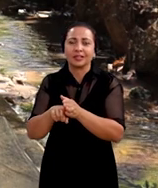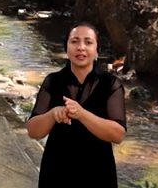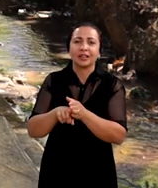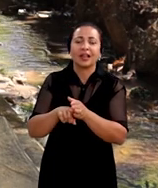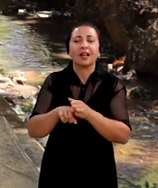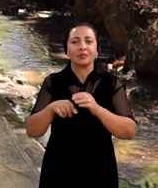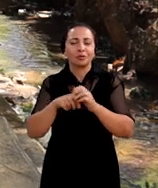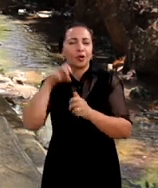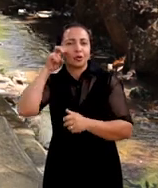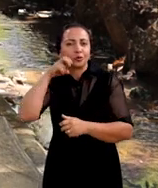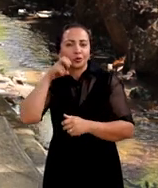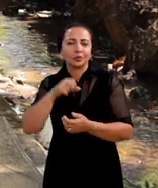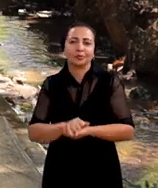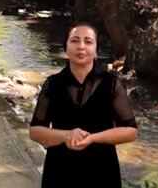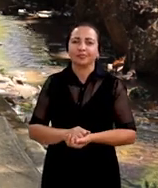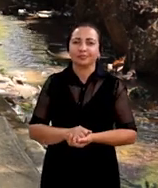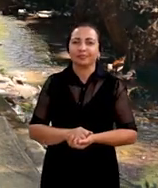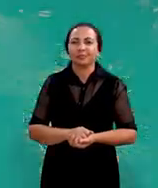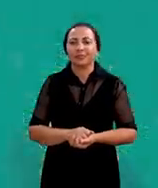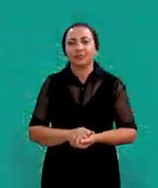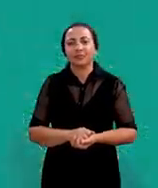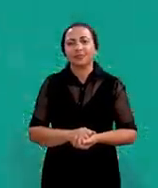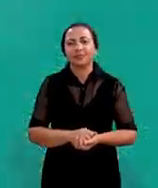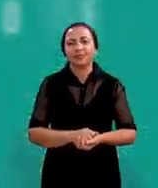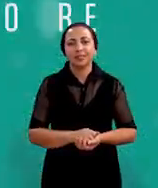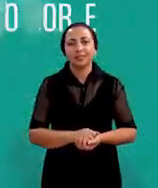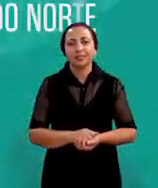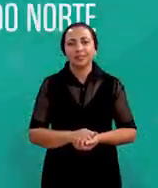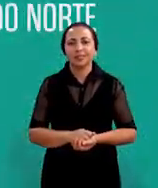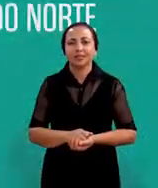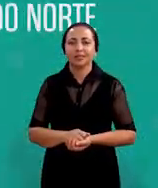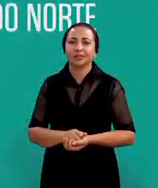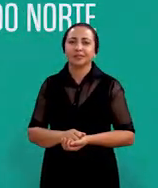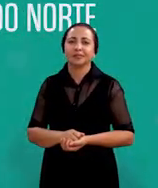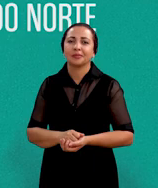da Universidade Federal do Rio Grande do Norte.